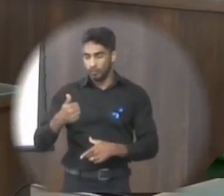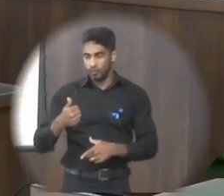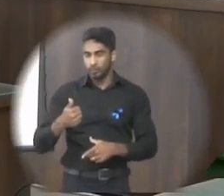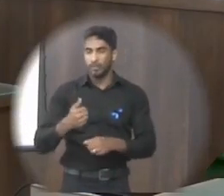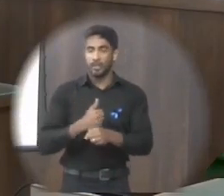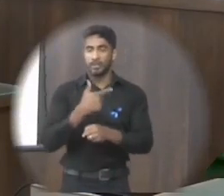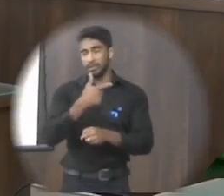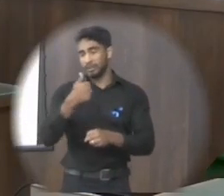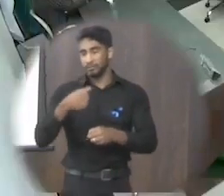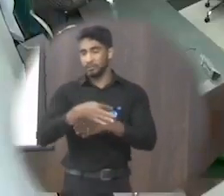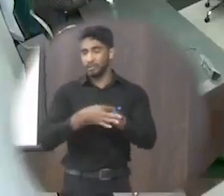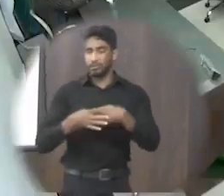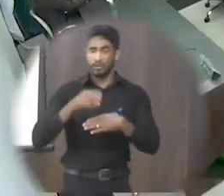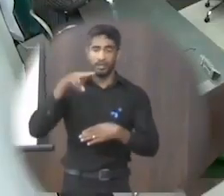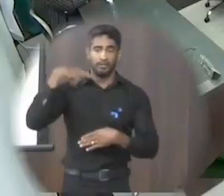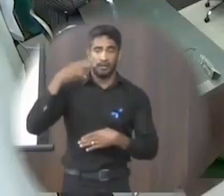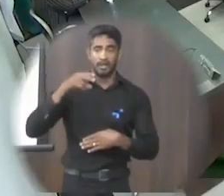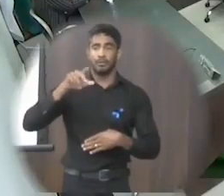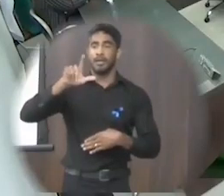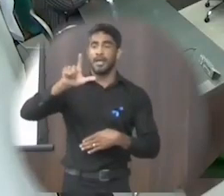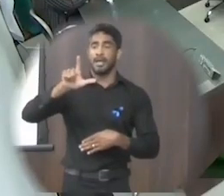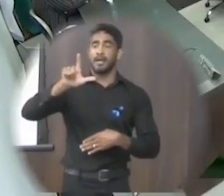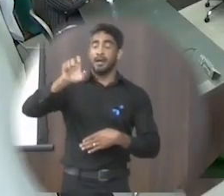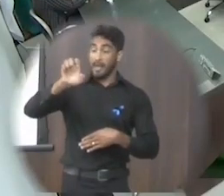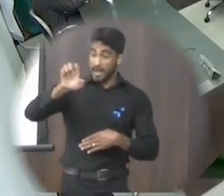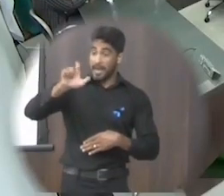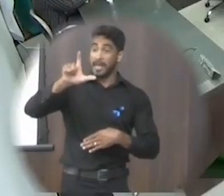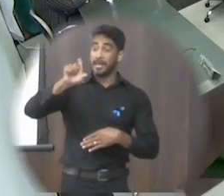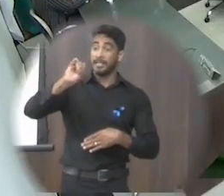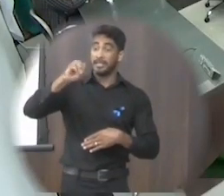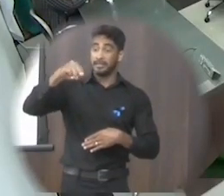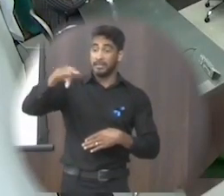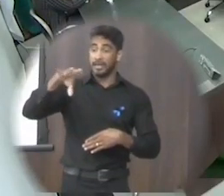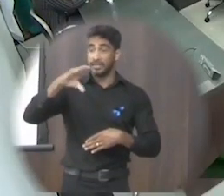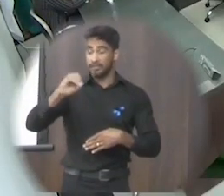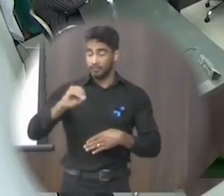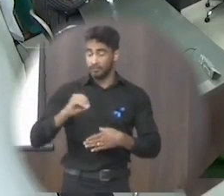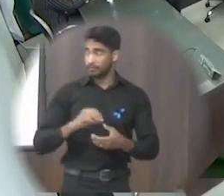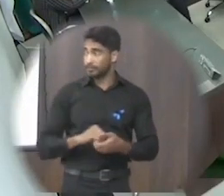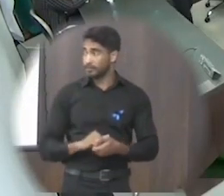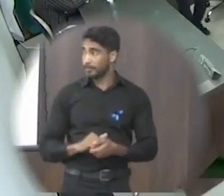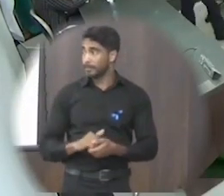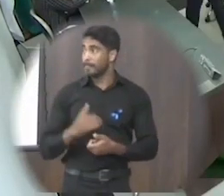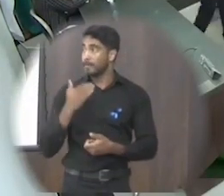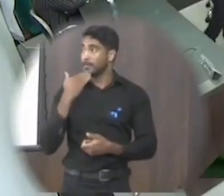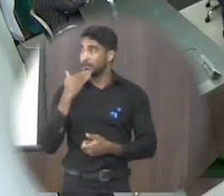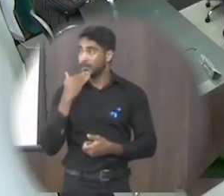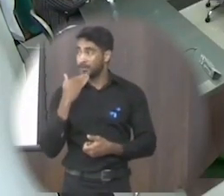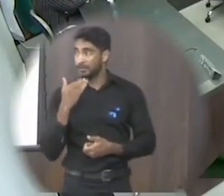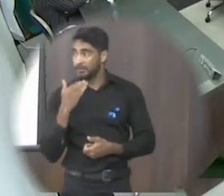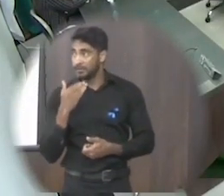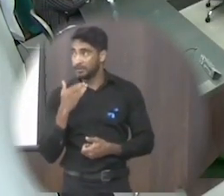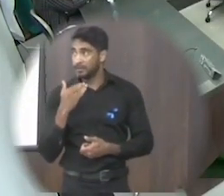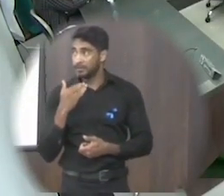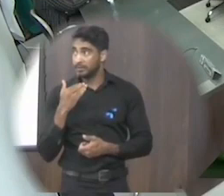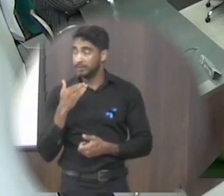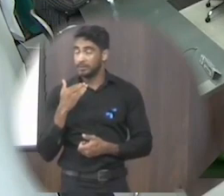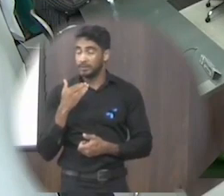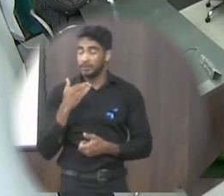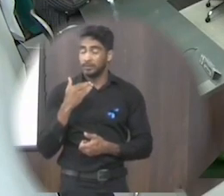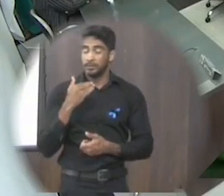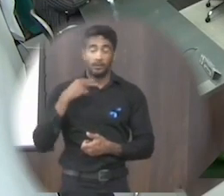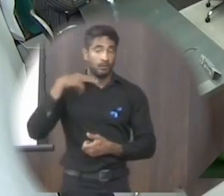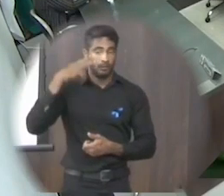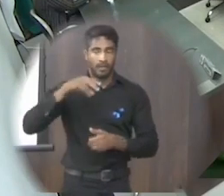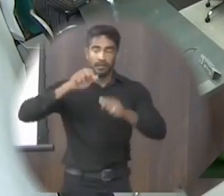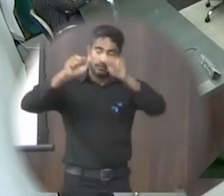241-2021, de autoria do vereador Elismácio Borges Ferreira, Roma. Excelentíssimo senhor presidente, o vereador